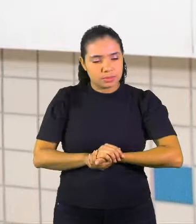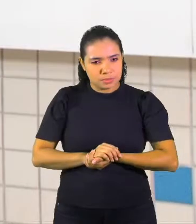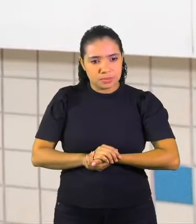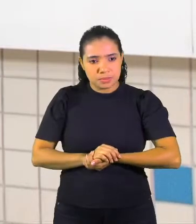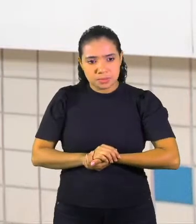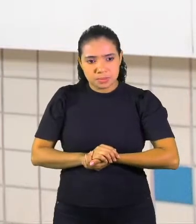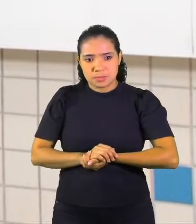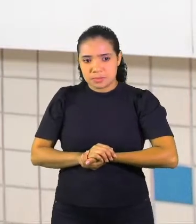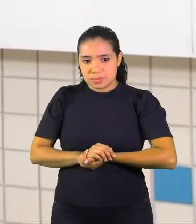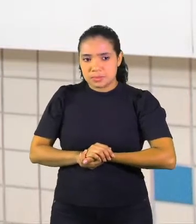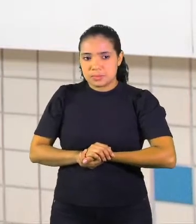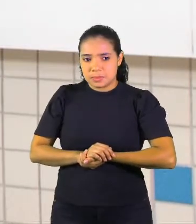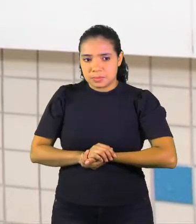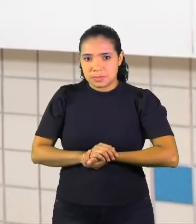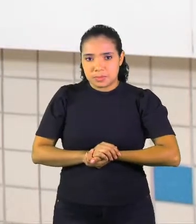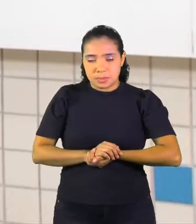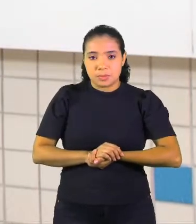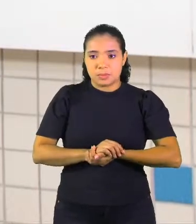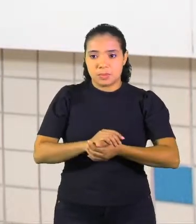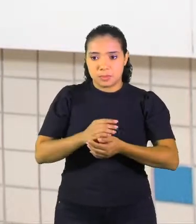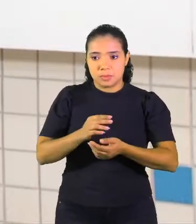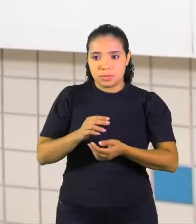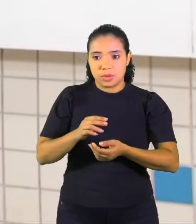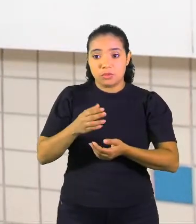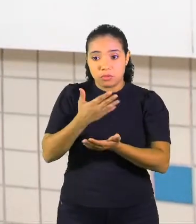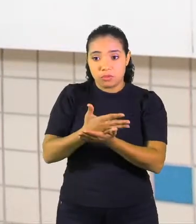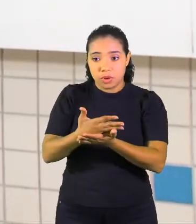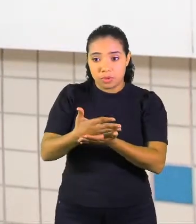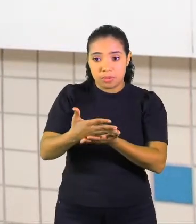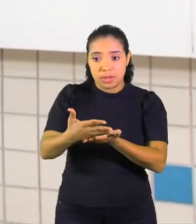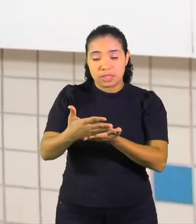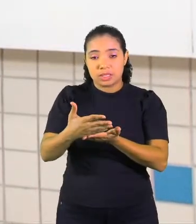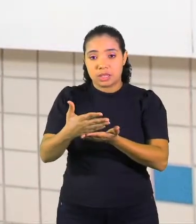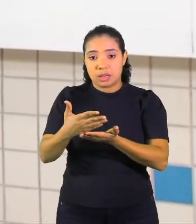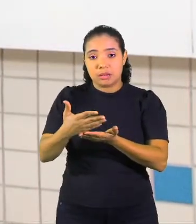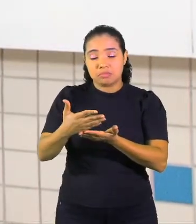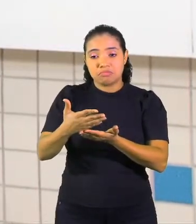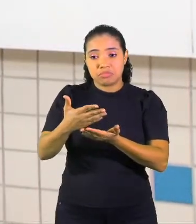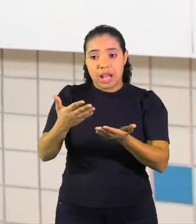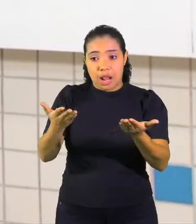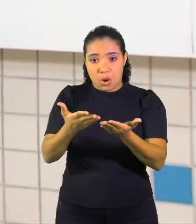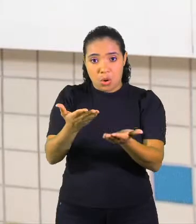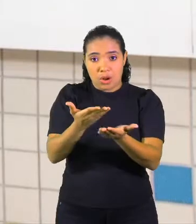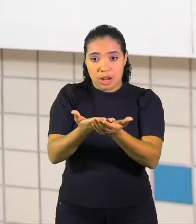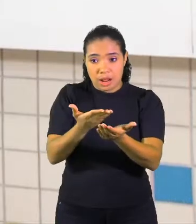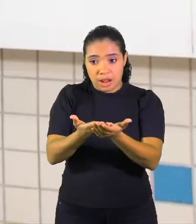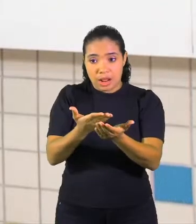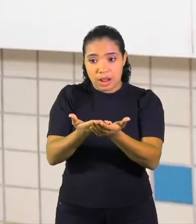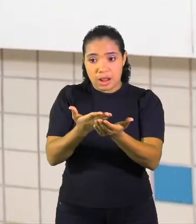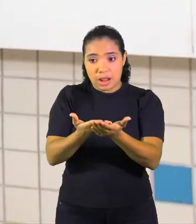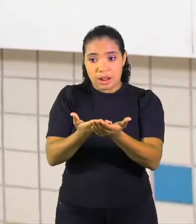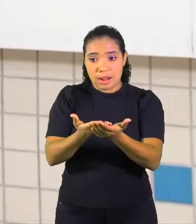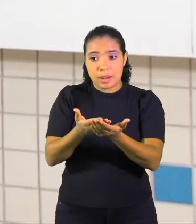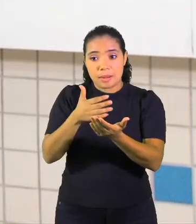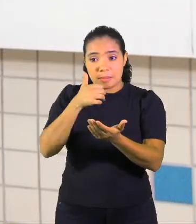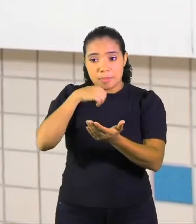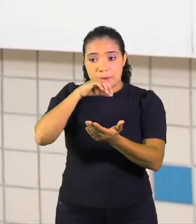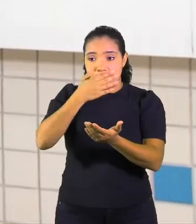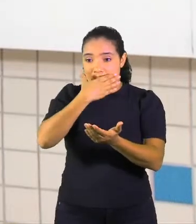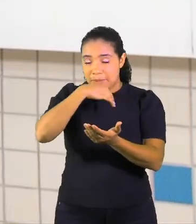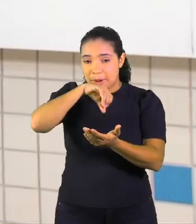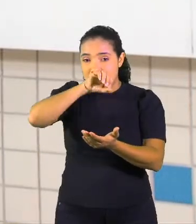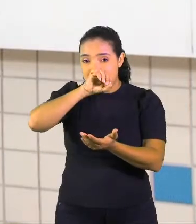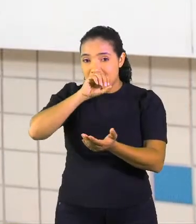Vou começar nossa aula com um convite. Sei que para a criança não é muito bom, mas o papai e a mamãe sempre gostam de